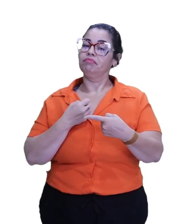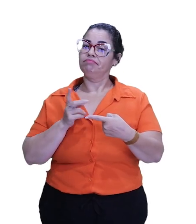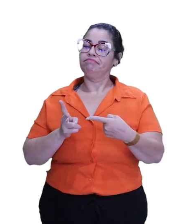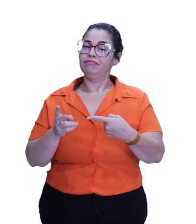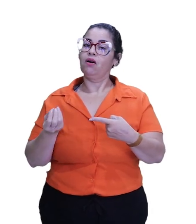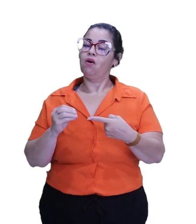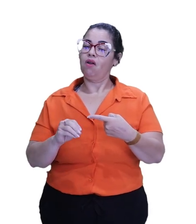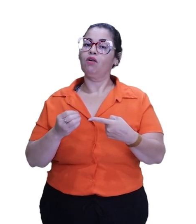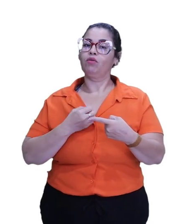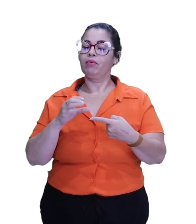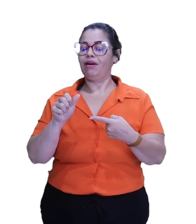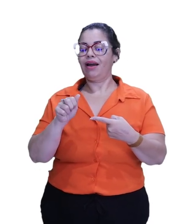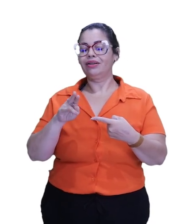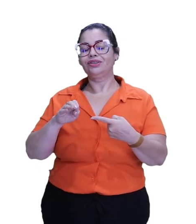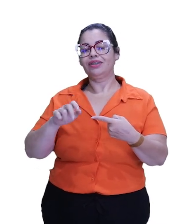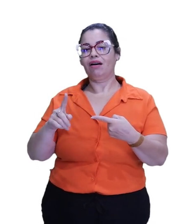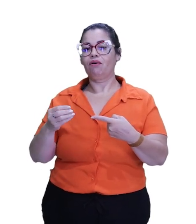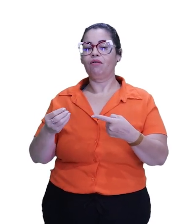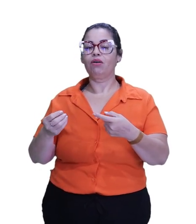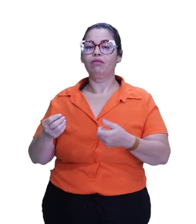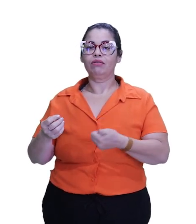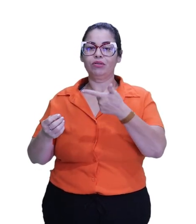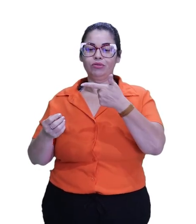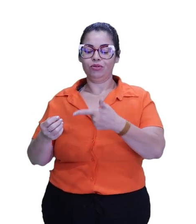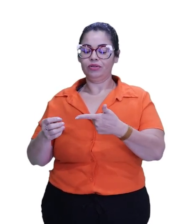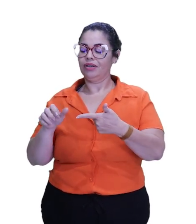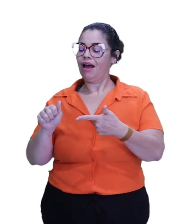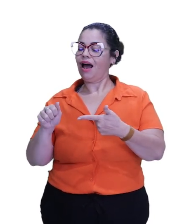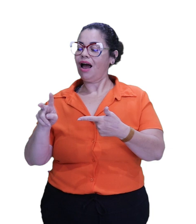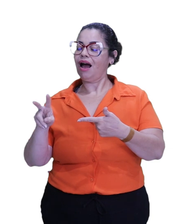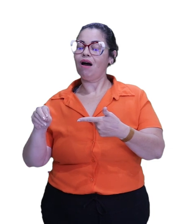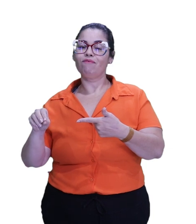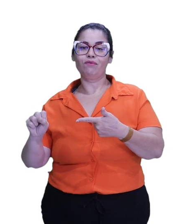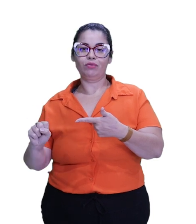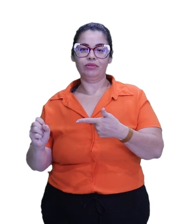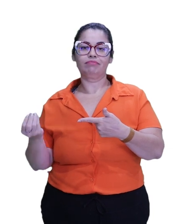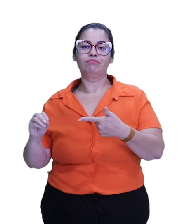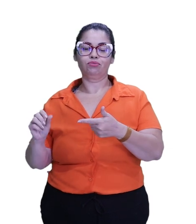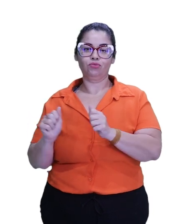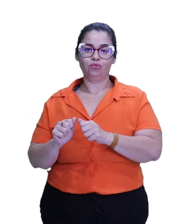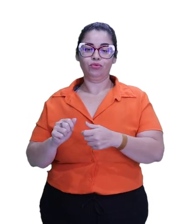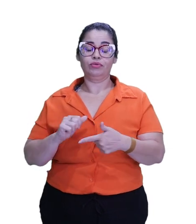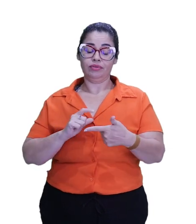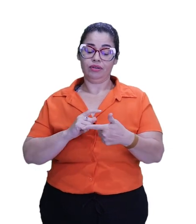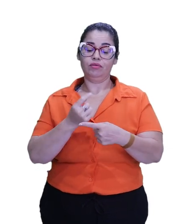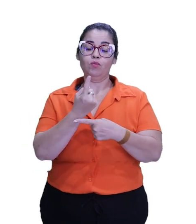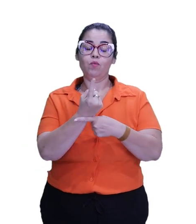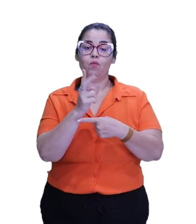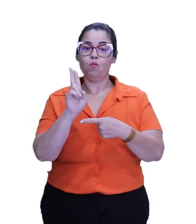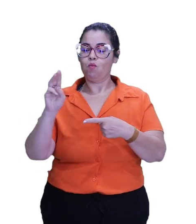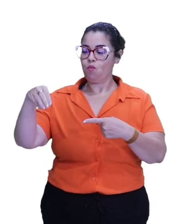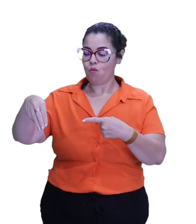cardinal. Só que vamos acrescentar à nossa leitura a palavra avos. Neste exemplo,